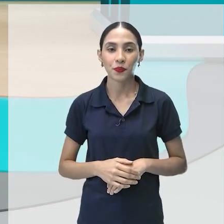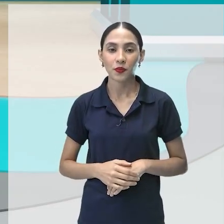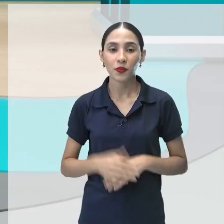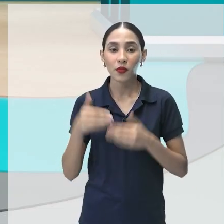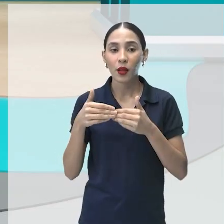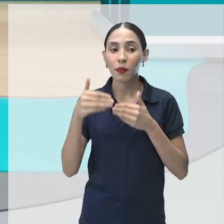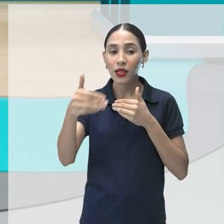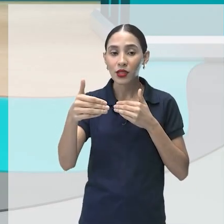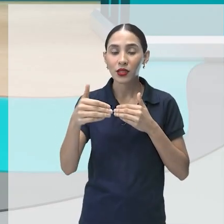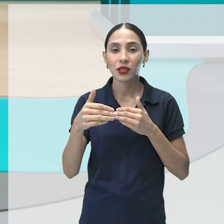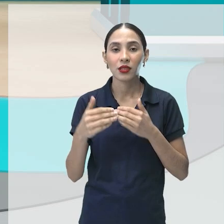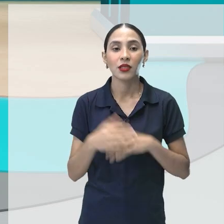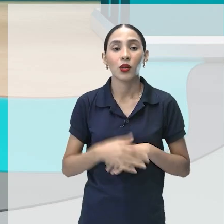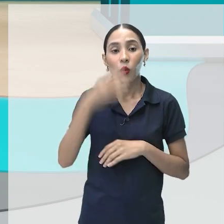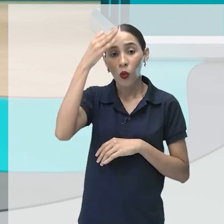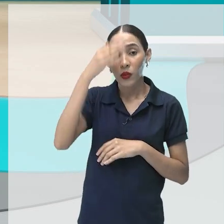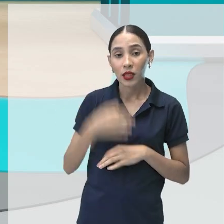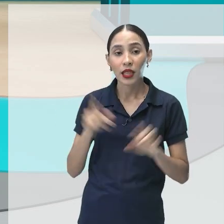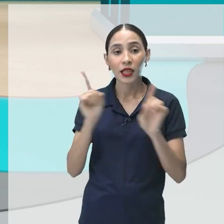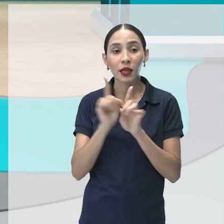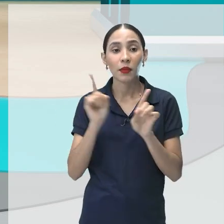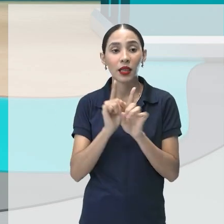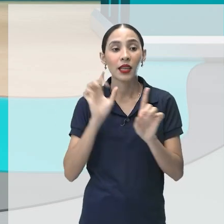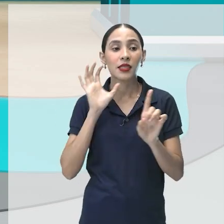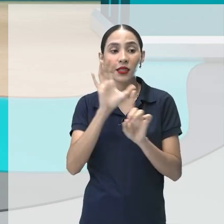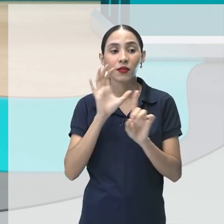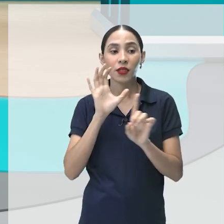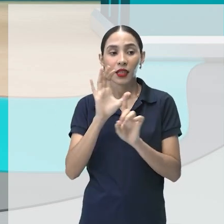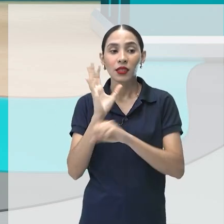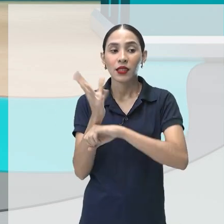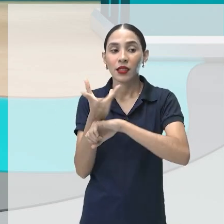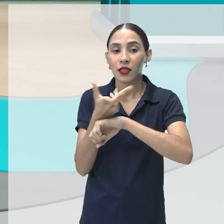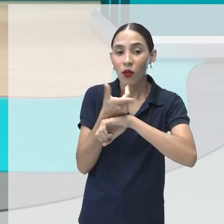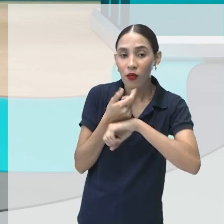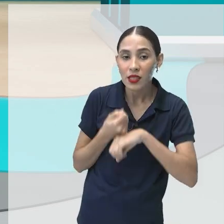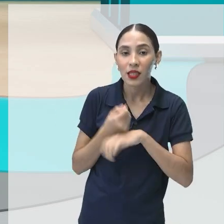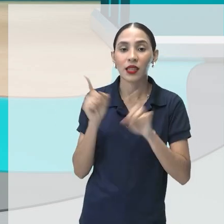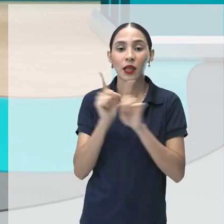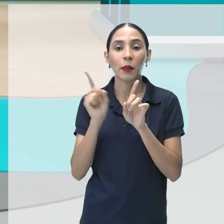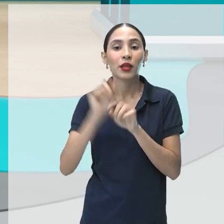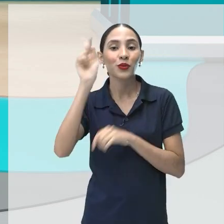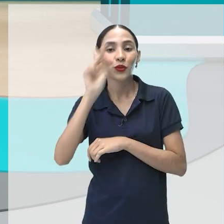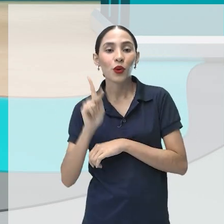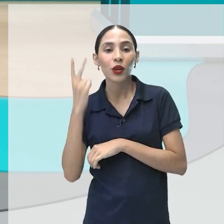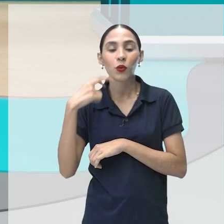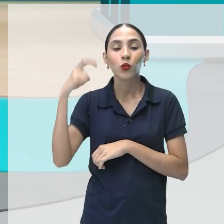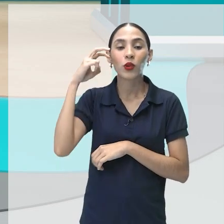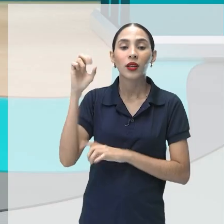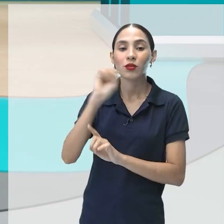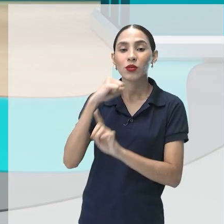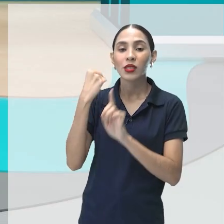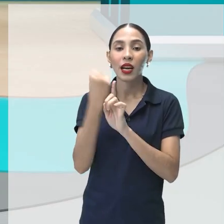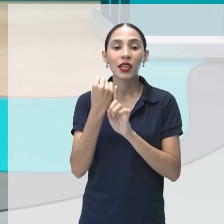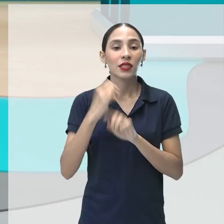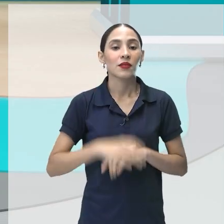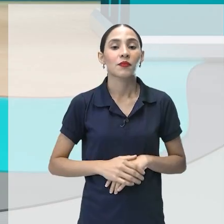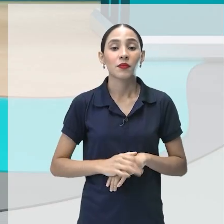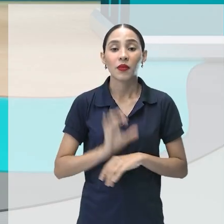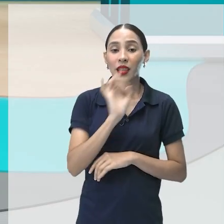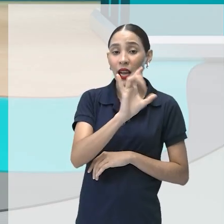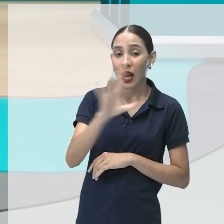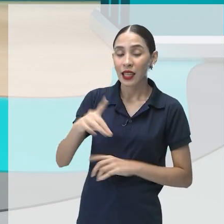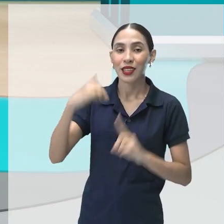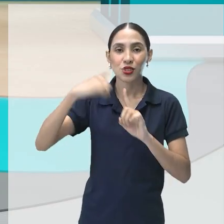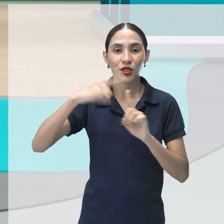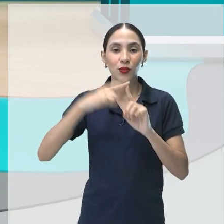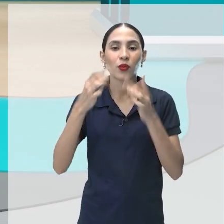a partir disso, compreender as influências históricas, culturais e sociais por trás